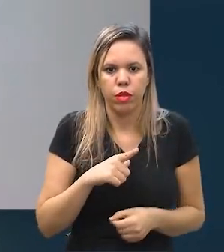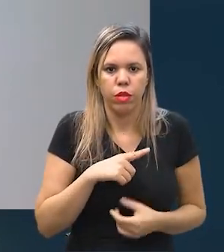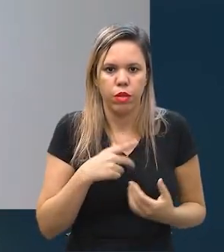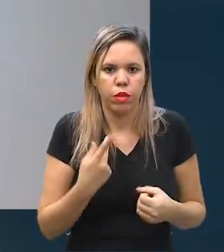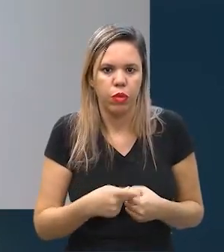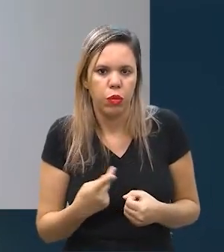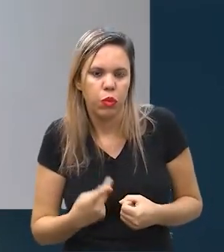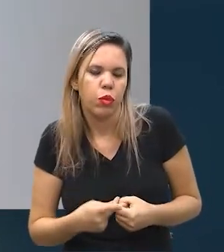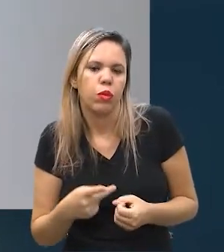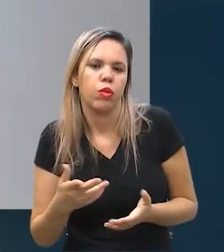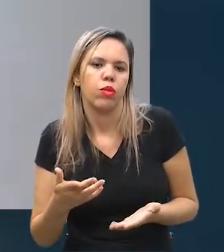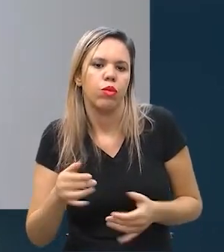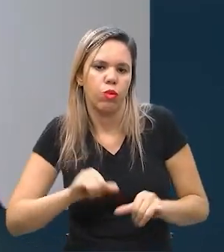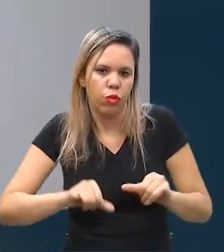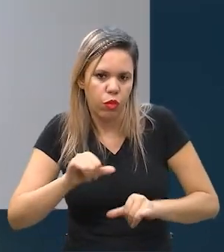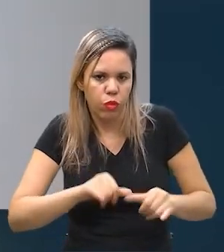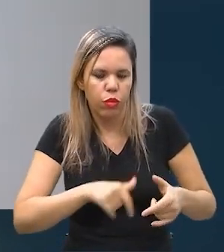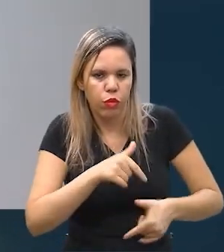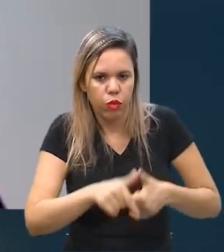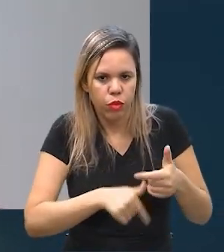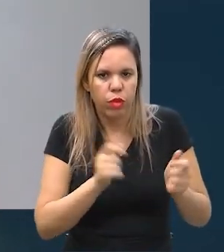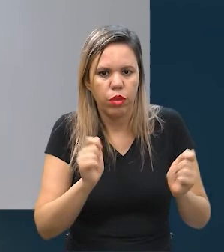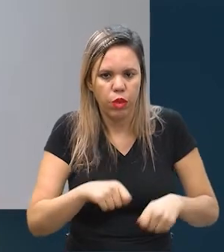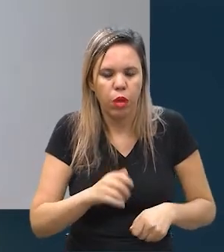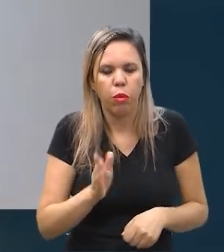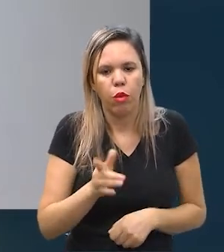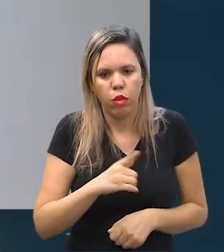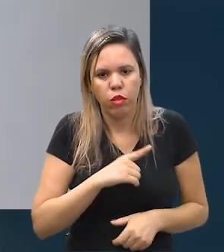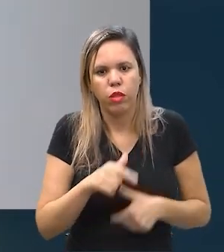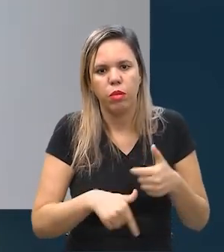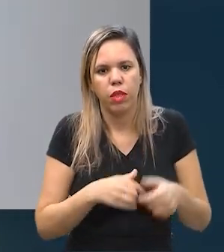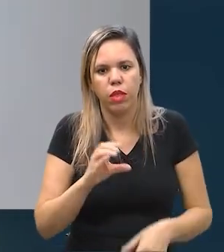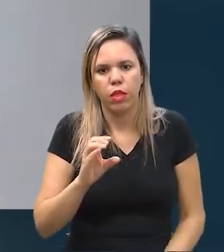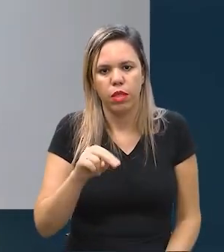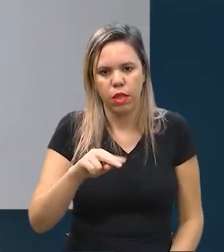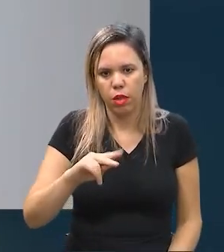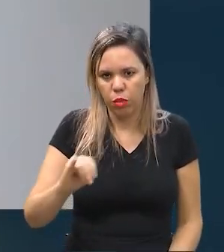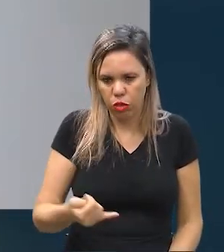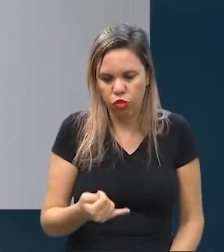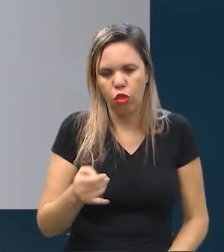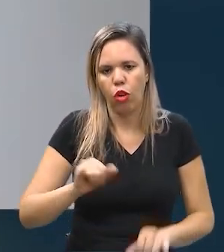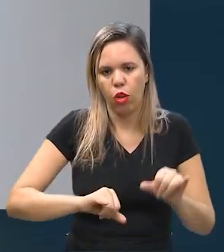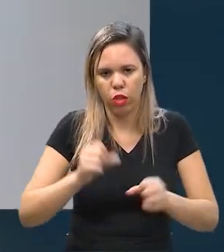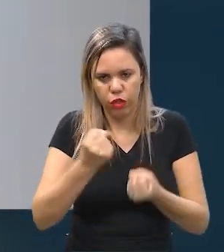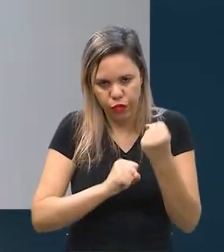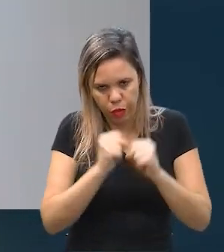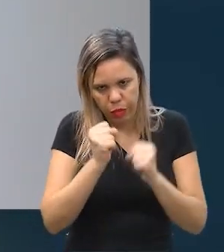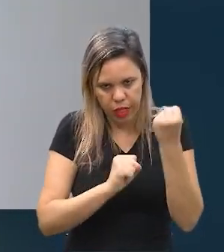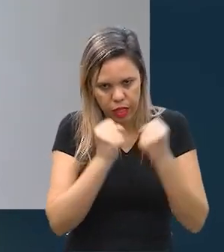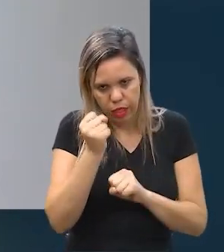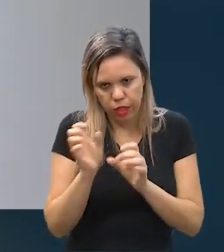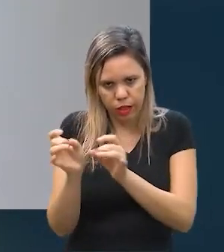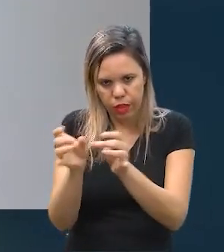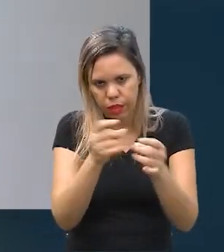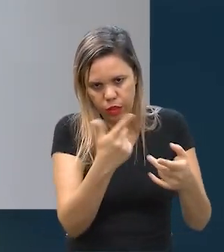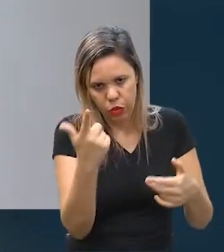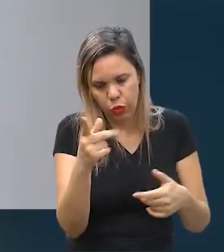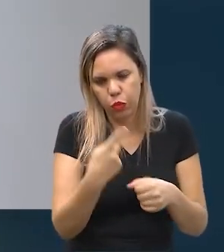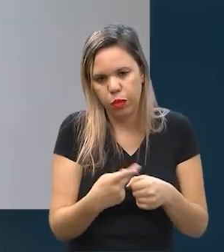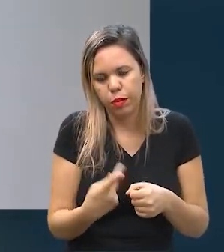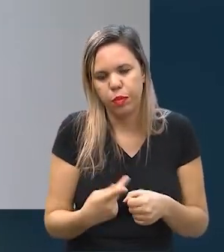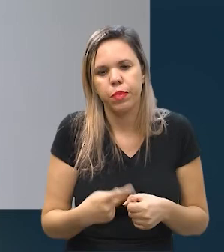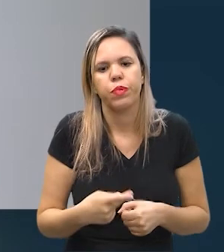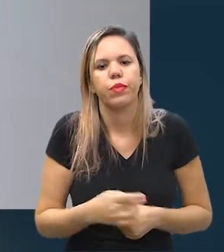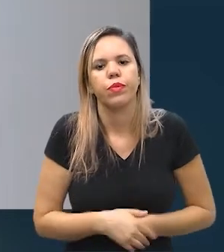natura. Quando ele vai processar, ele já pode trabalhar com o CNPJ de fabricação ou de comercialização de outros